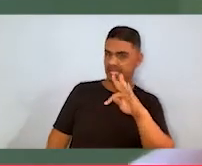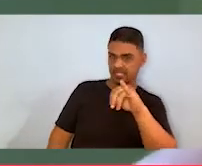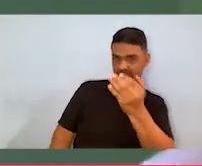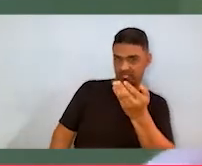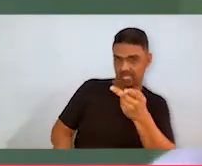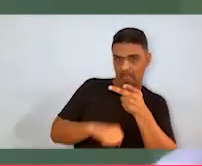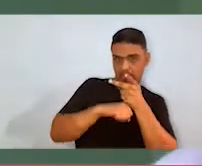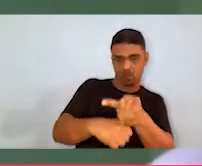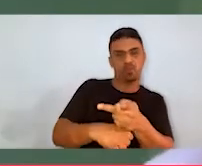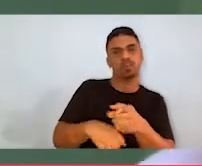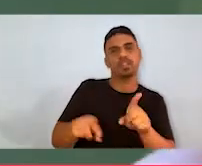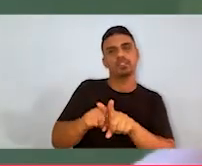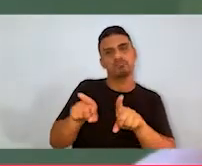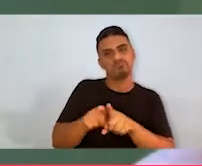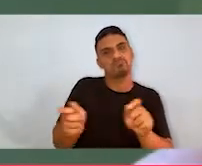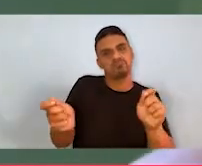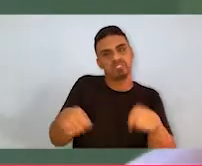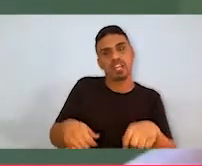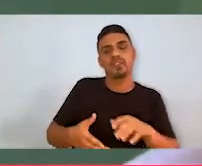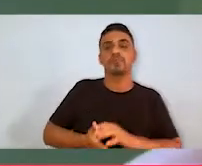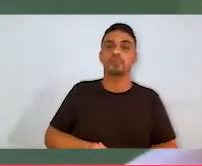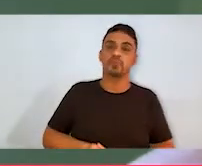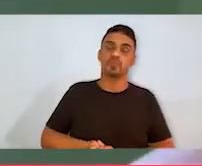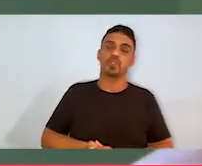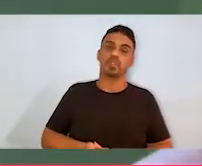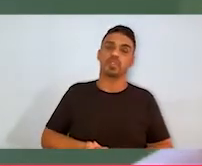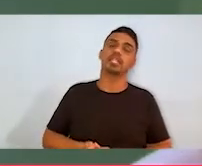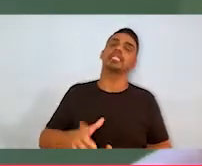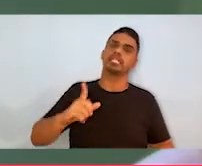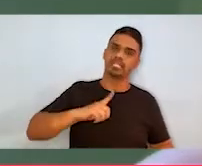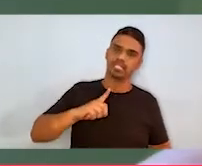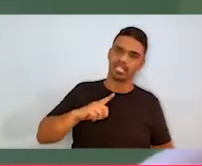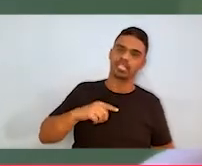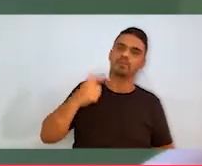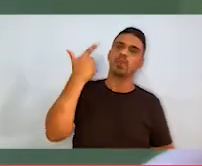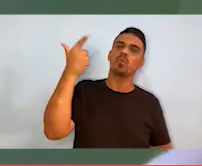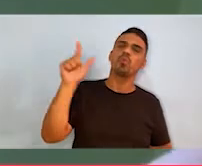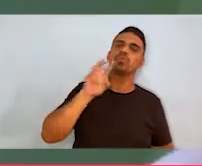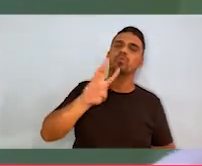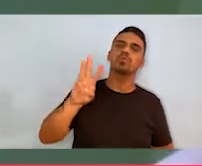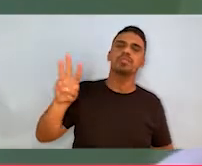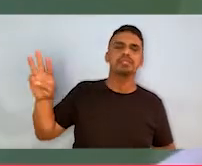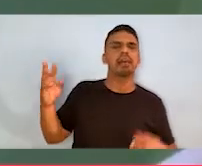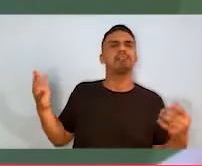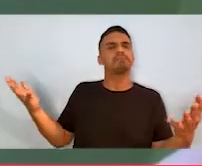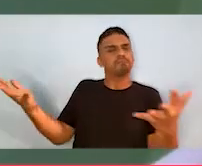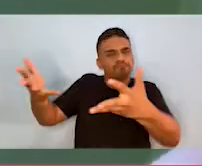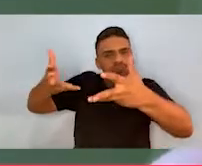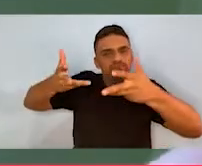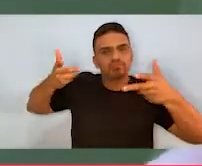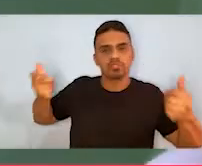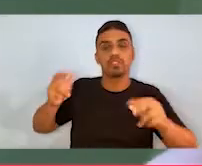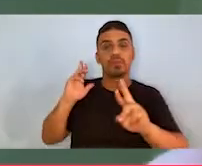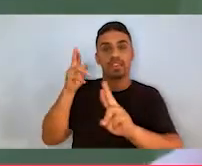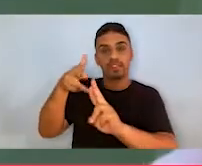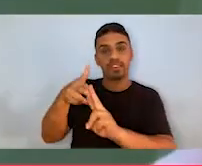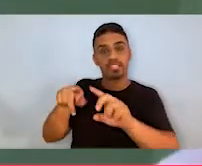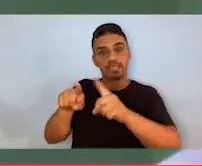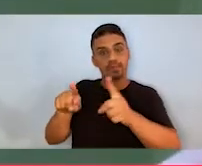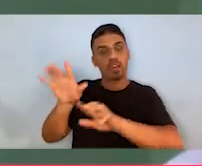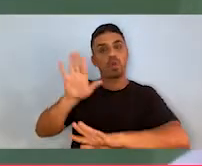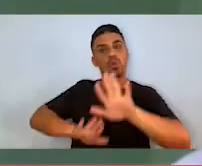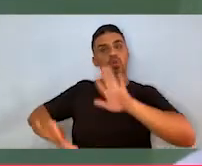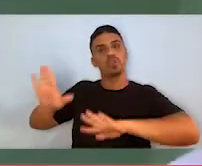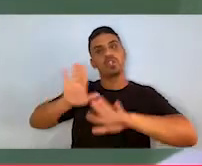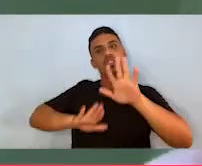procurar também. O fórum da Pixel Joint é um site maravilhoso para pegar referência. Só tem que tomar